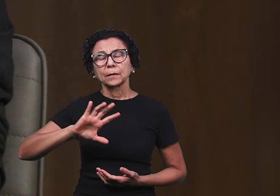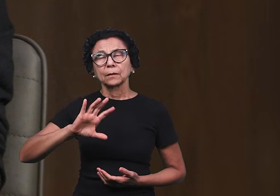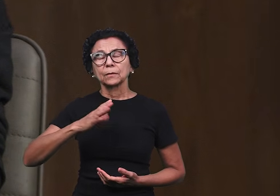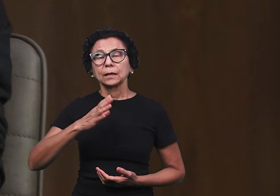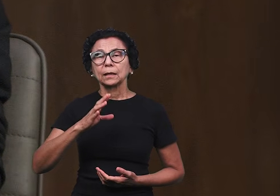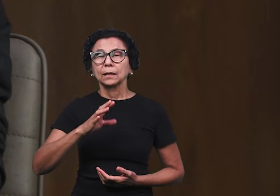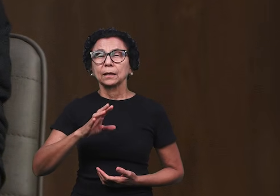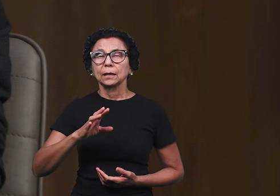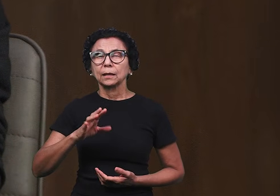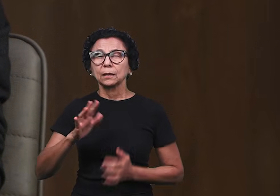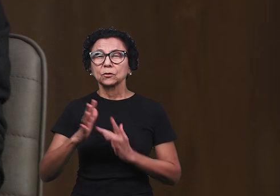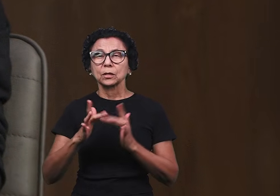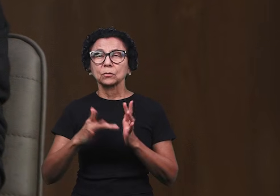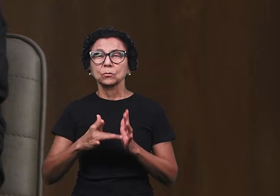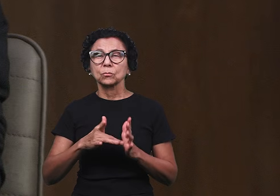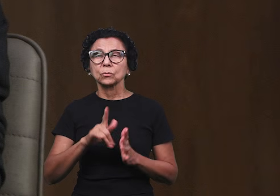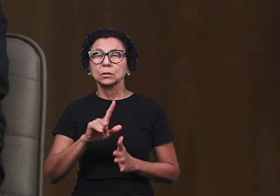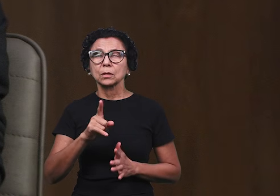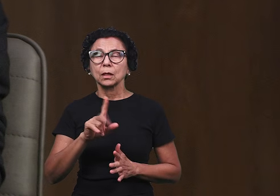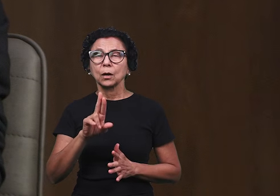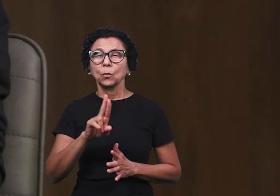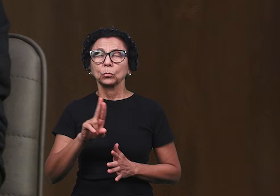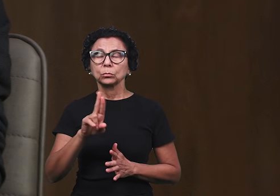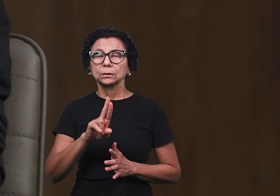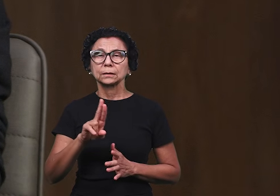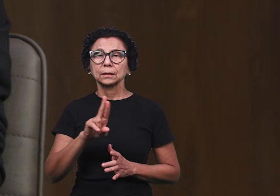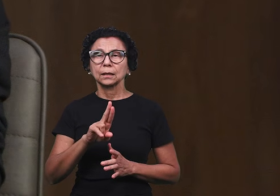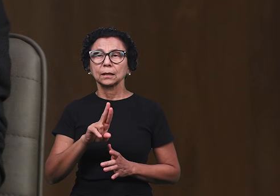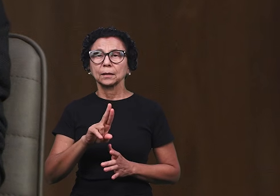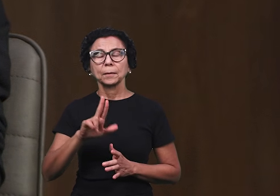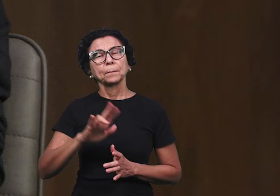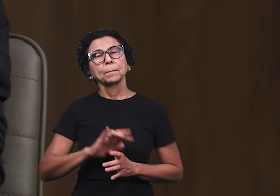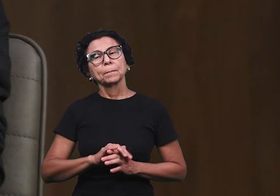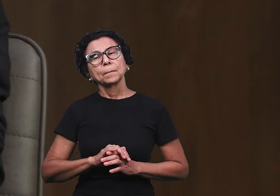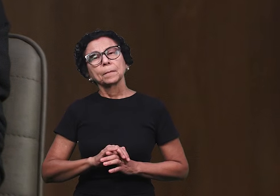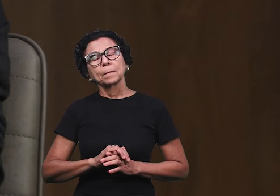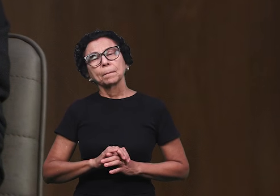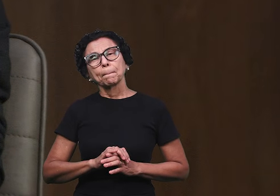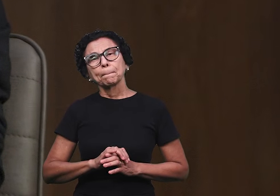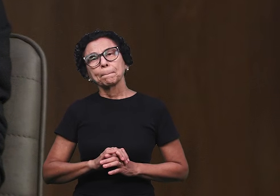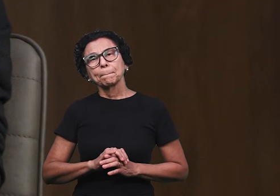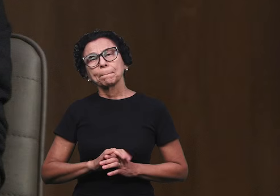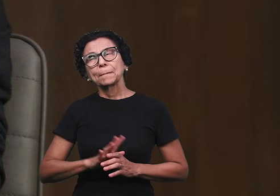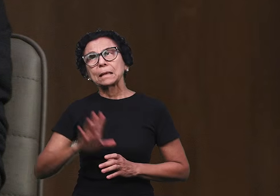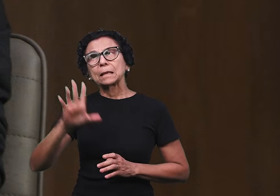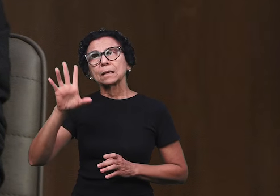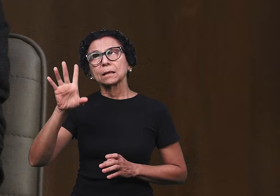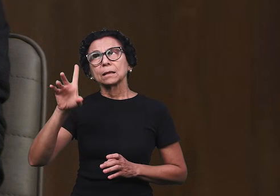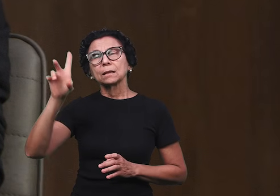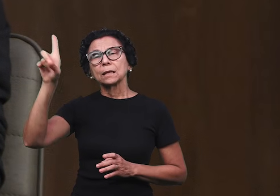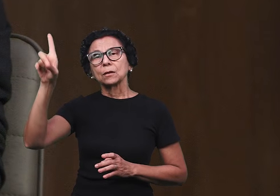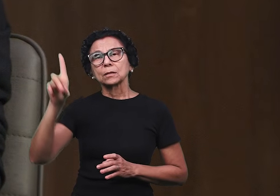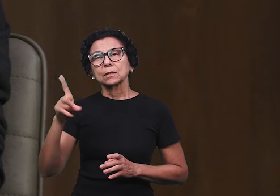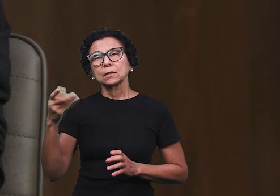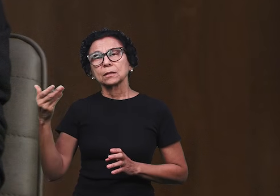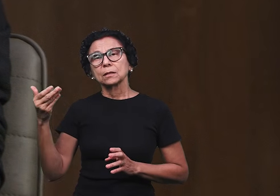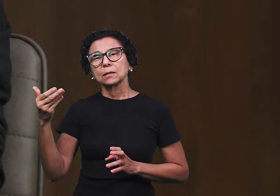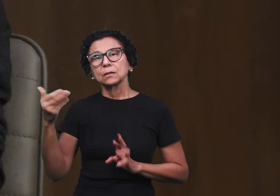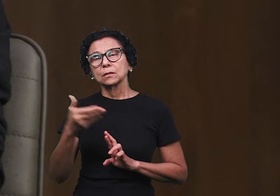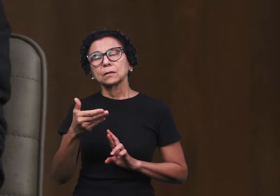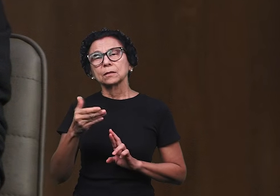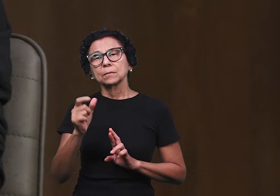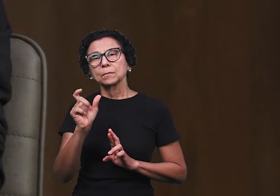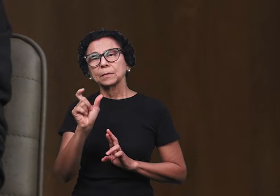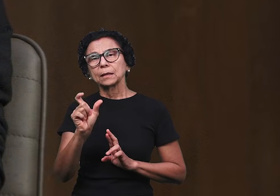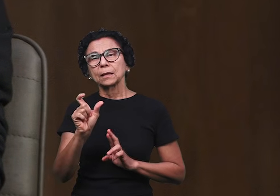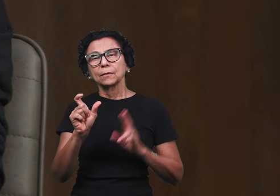de Israel, ele fala o Pai. E é interessante porque a gente, desde o Éden, desde a criação, a gente vê